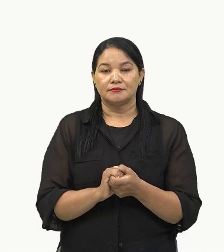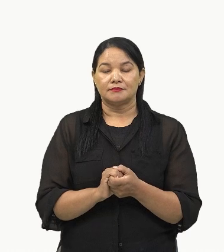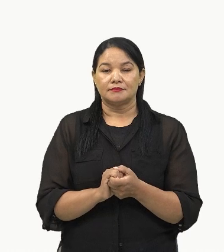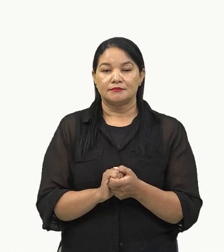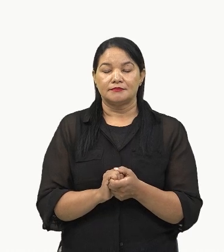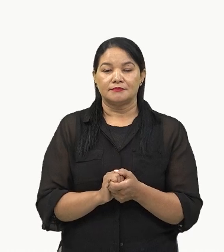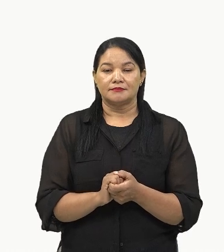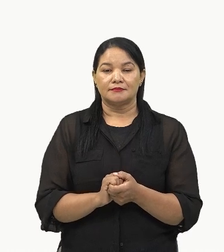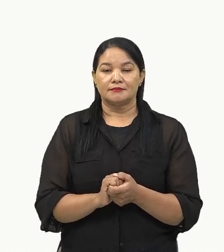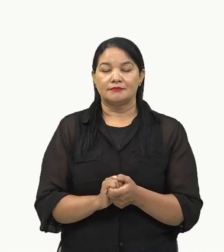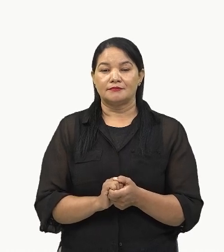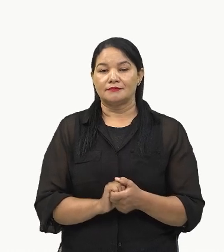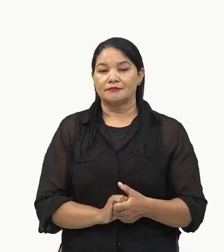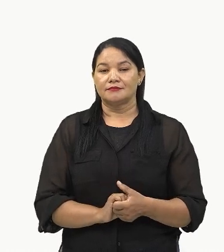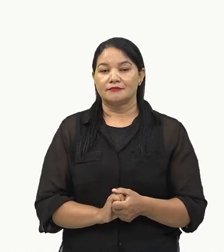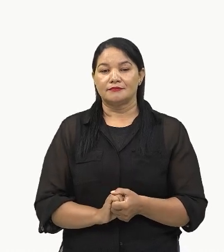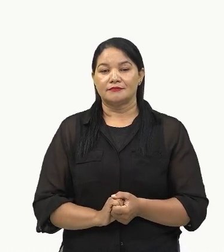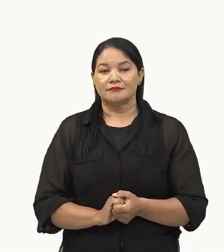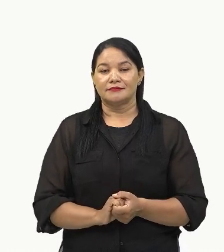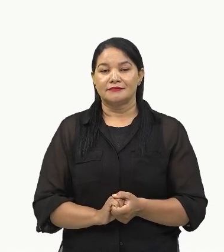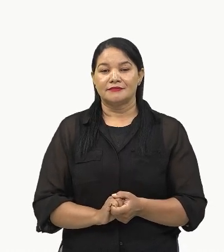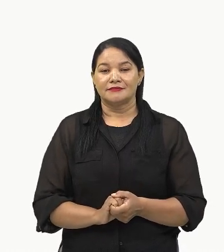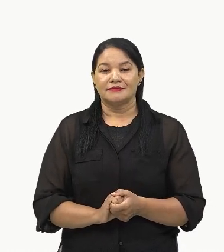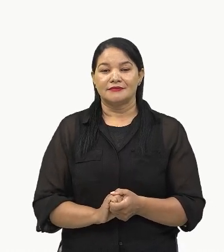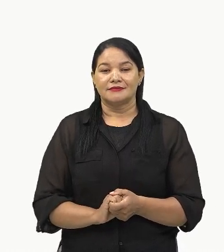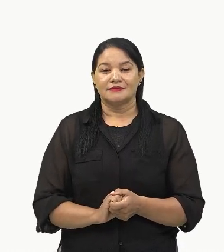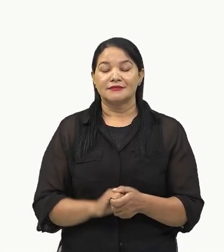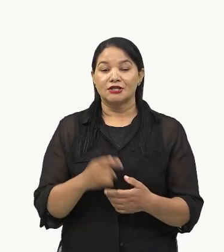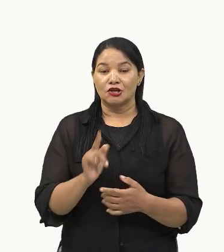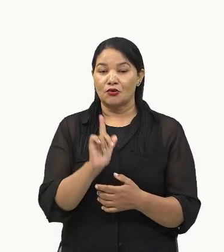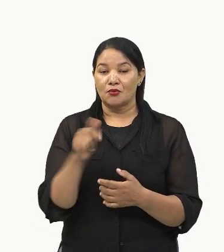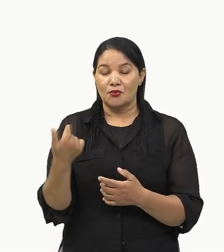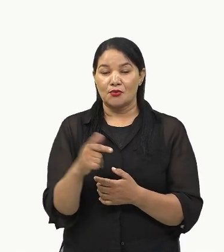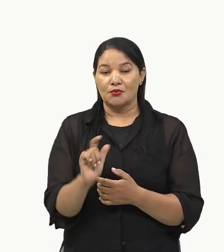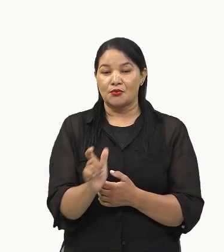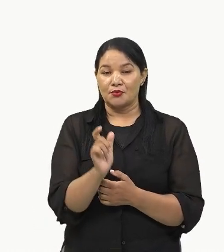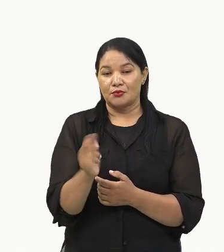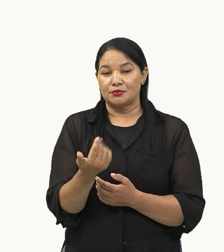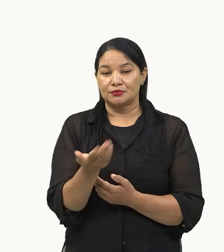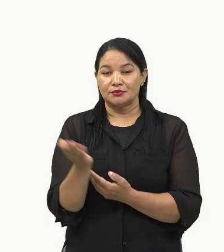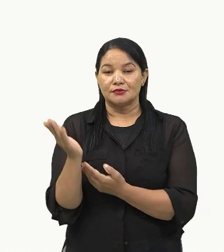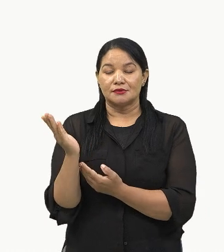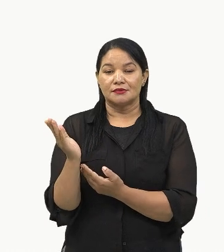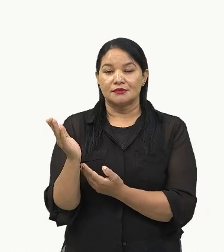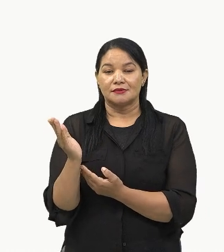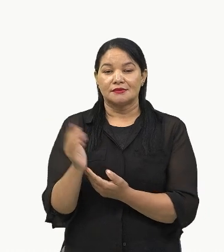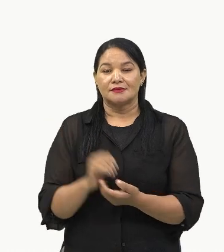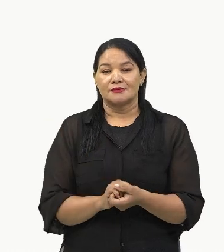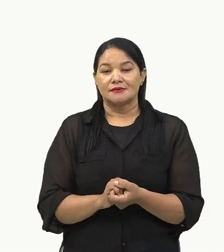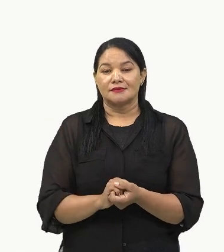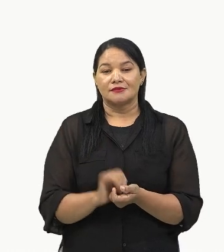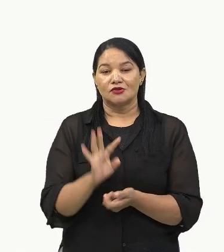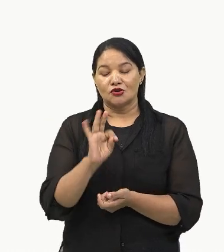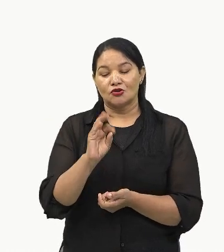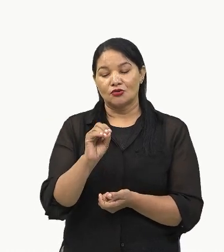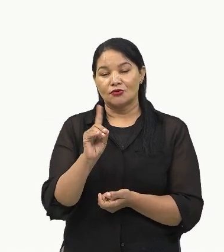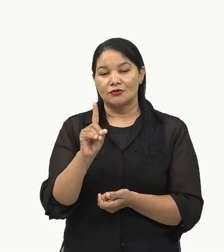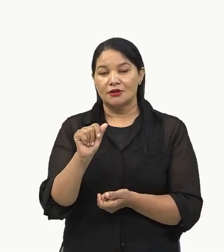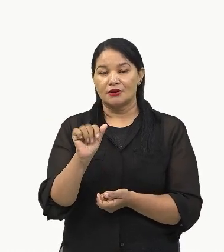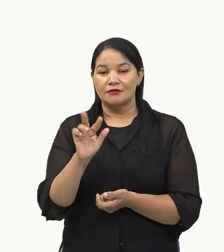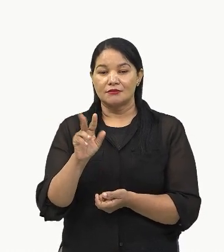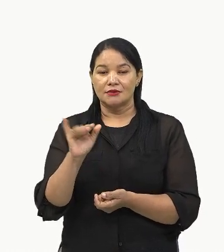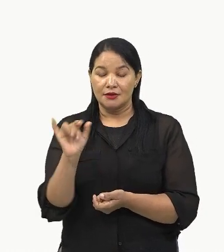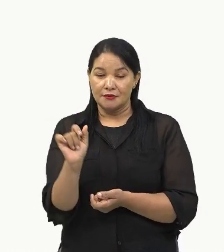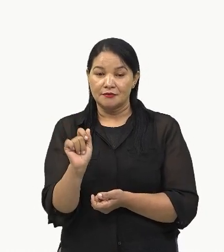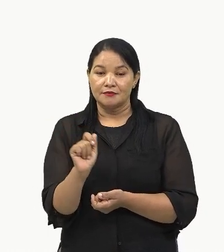1.000.000 de vezes. Todavia, ou então, todavia não. Todavia significa ainda.